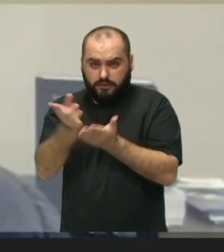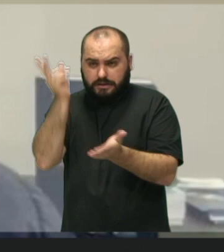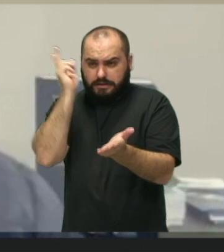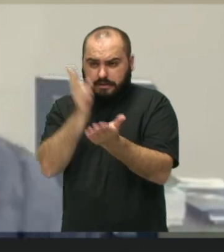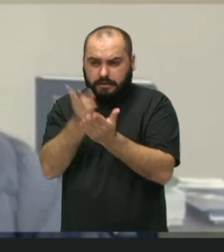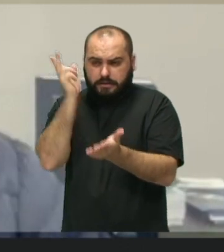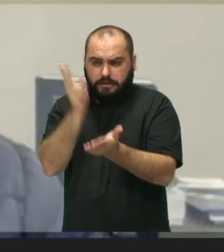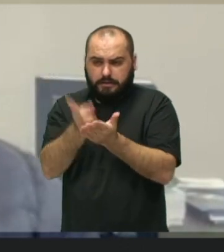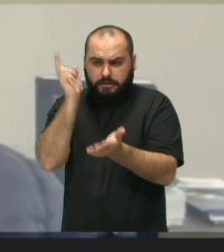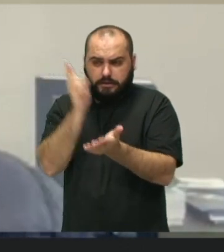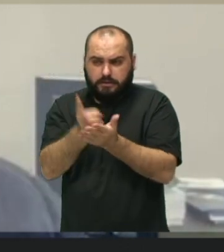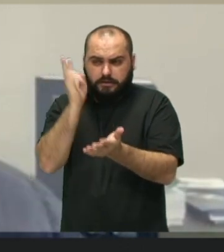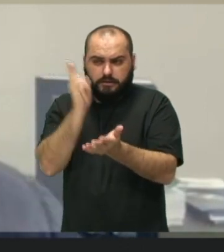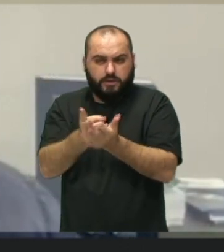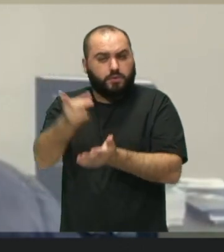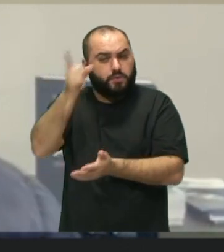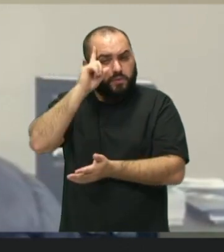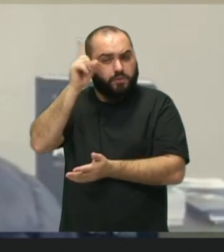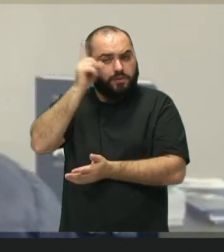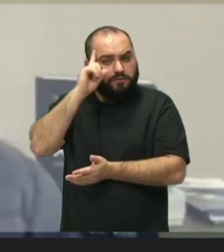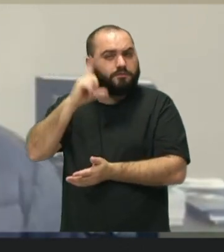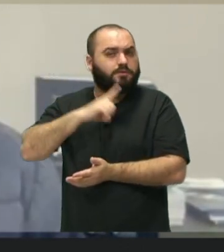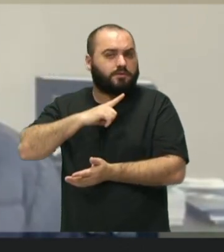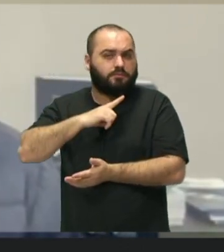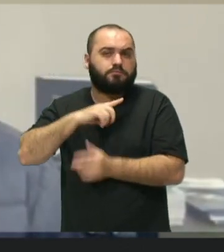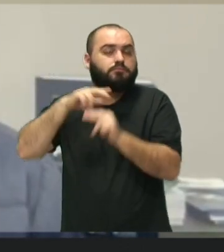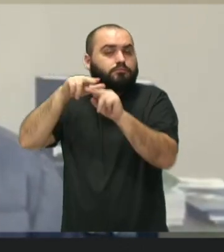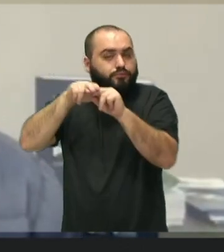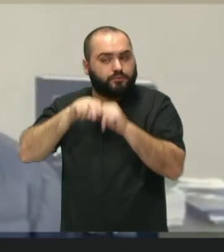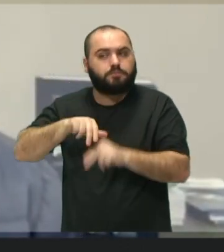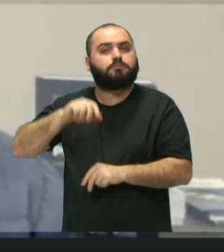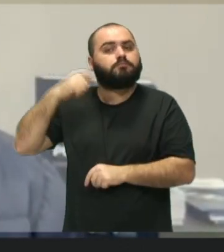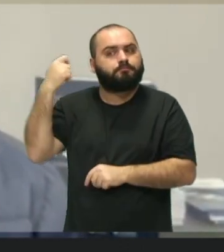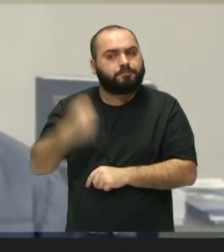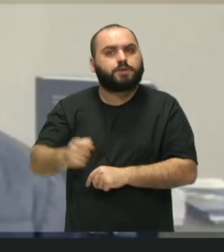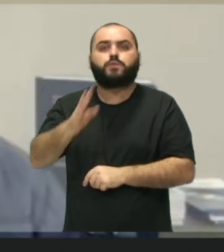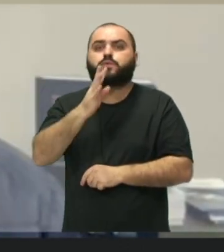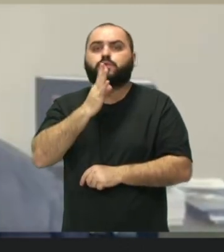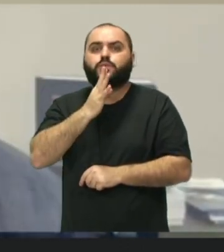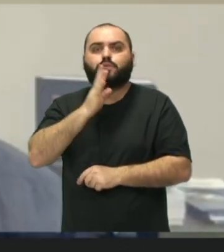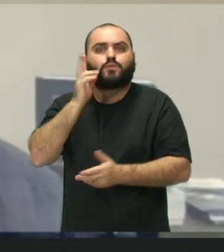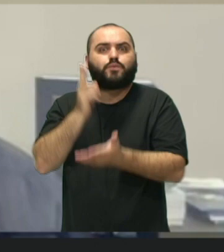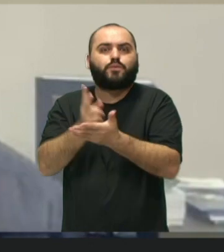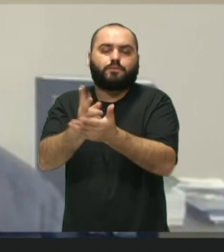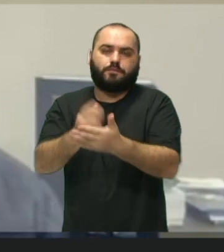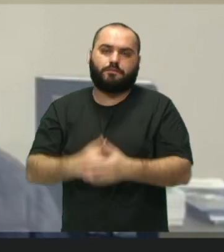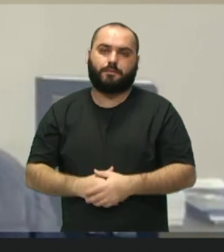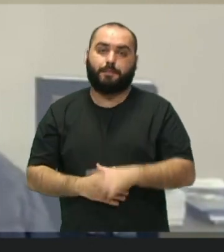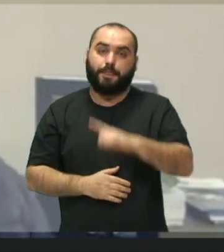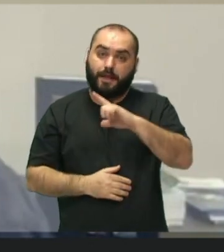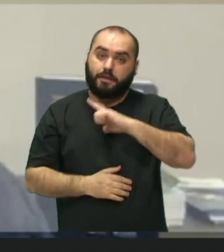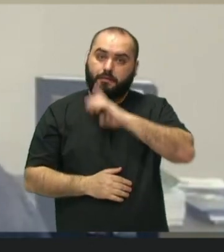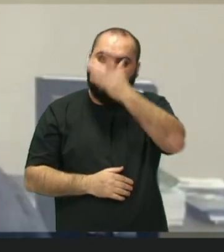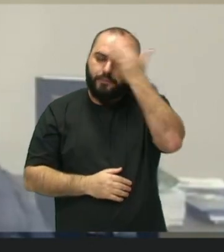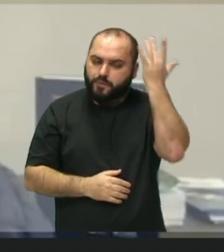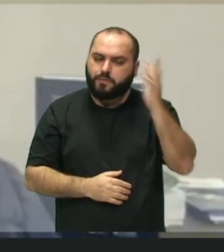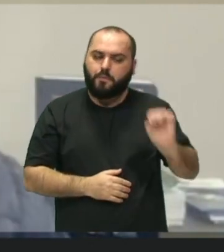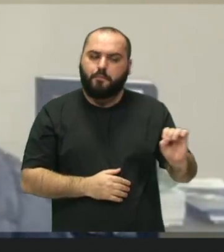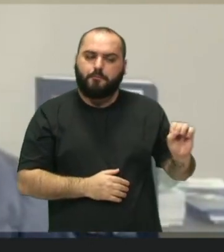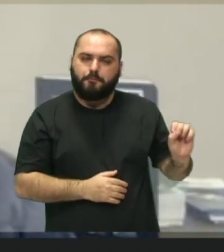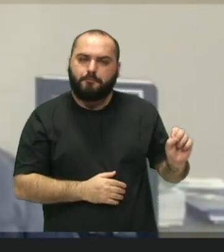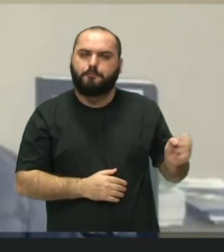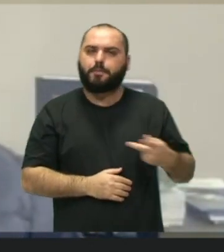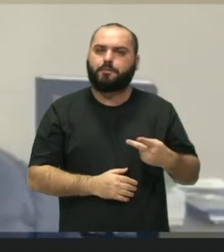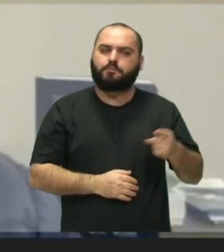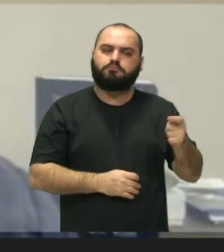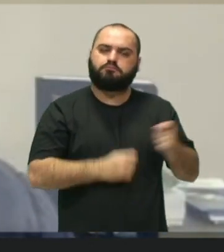sempre, todos os dias. Então é necessário que você conheça. Aí tem aqueles que vão levar isso para o negócio, e por que não? Está